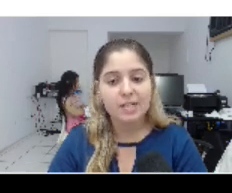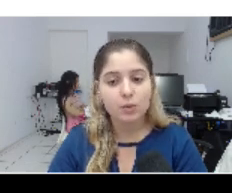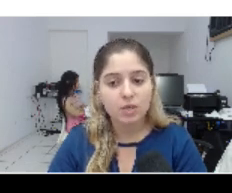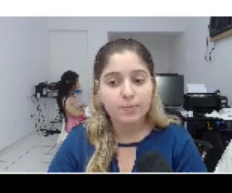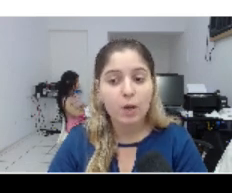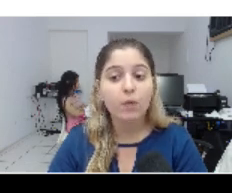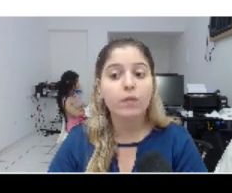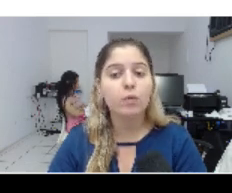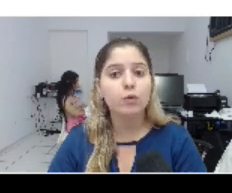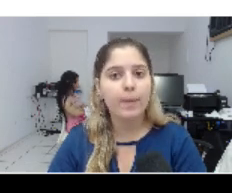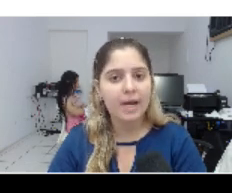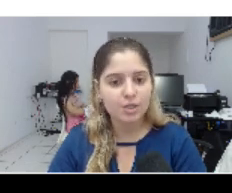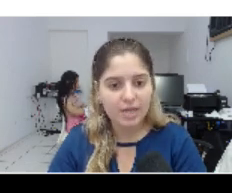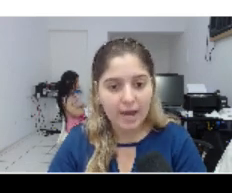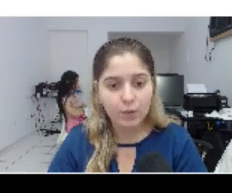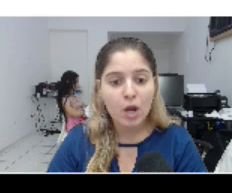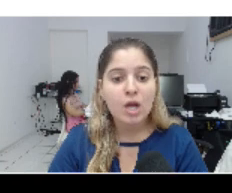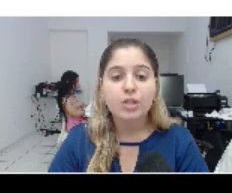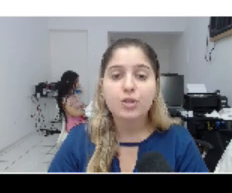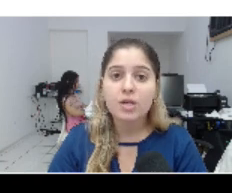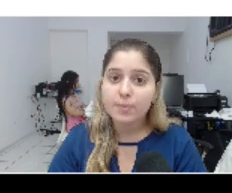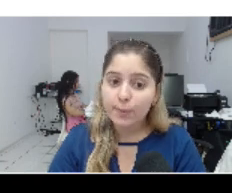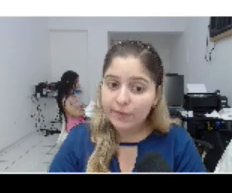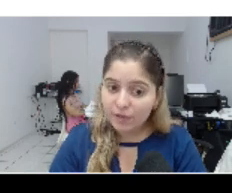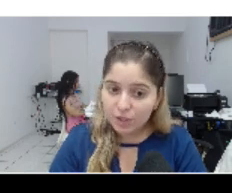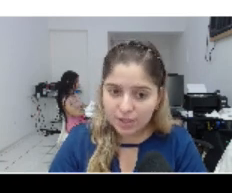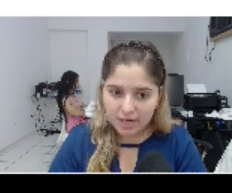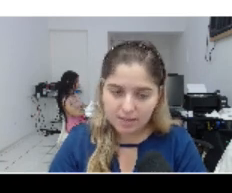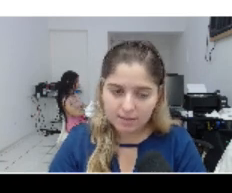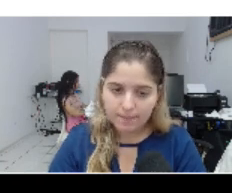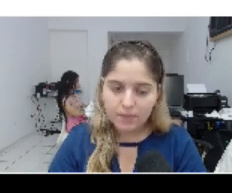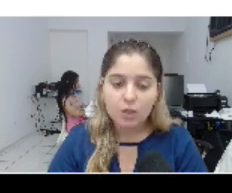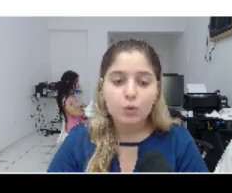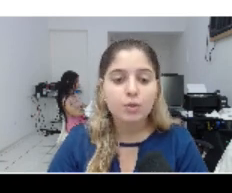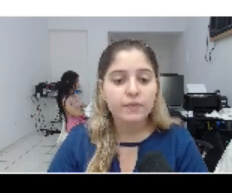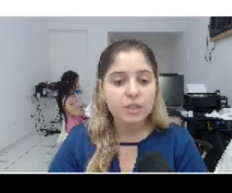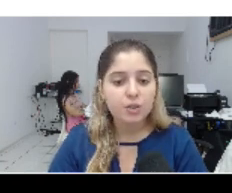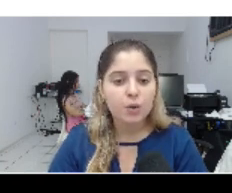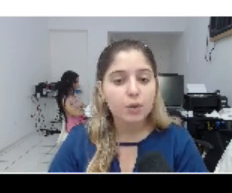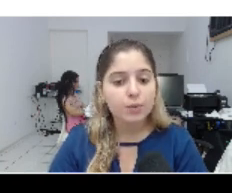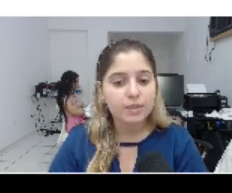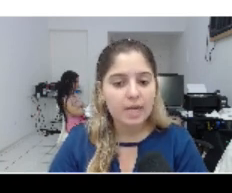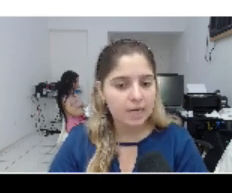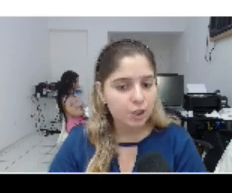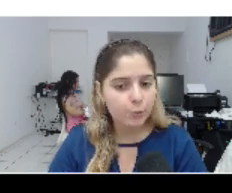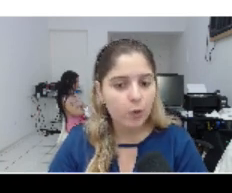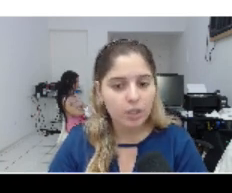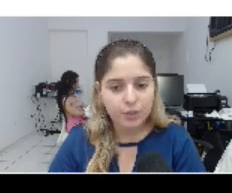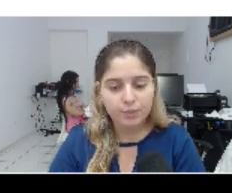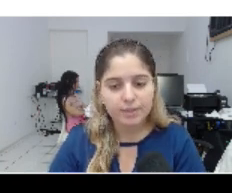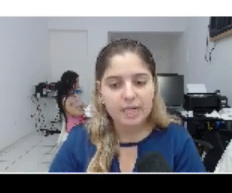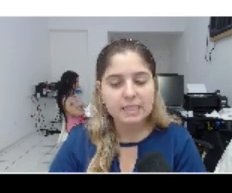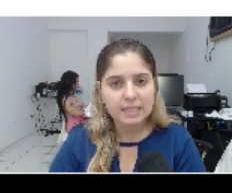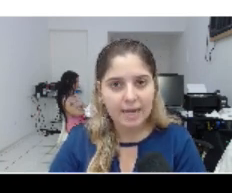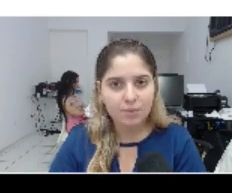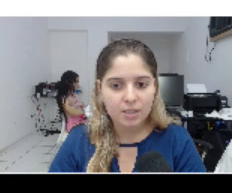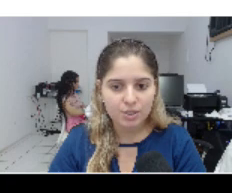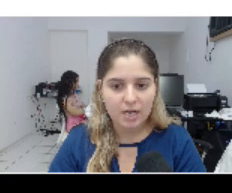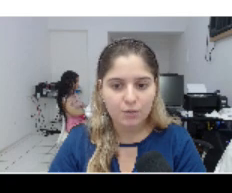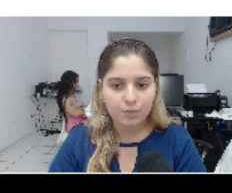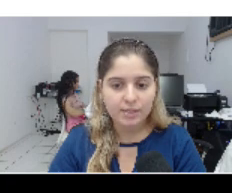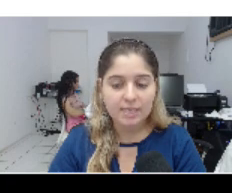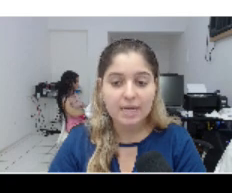e federações pelo Fundo Partidário de 2023. Dos 28 entes políticos que